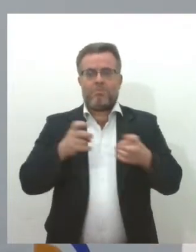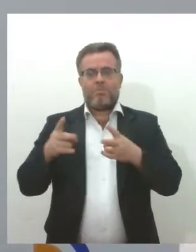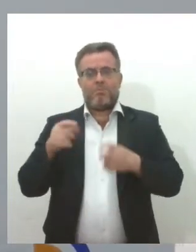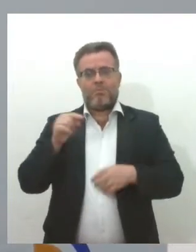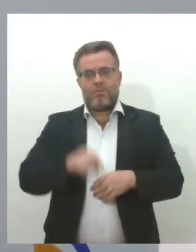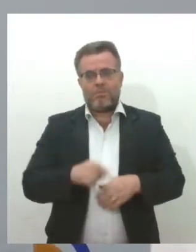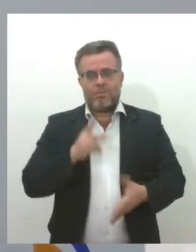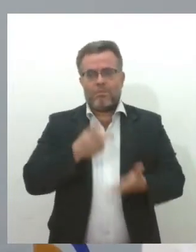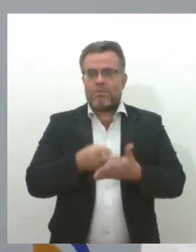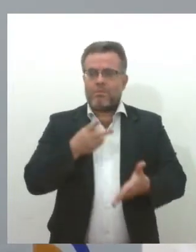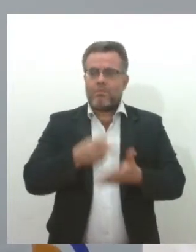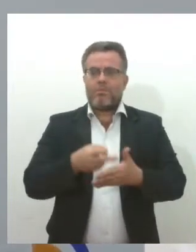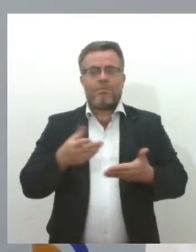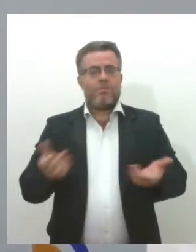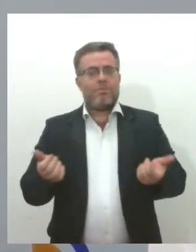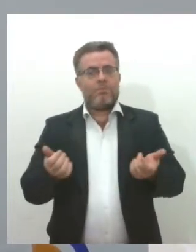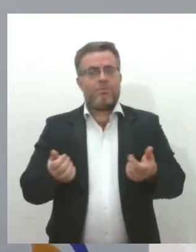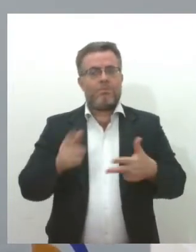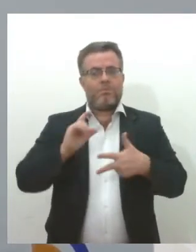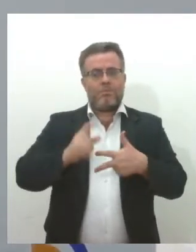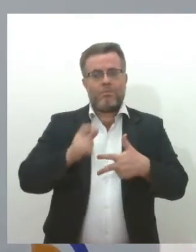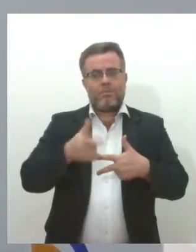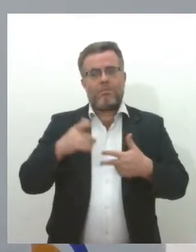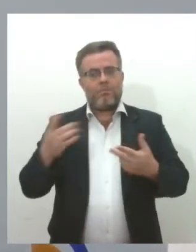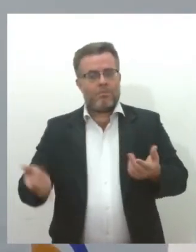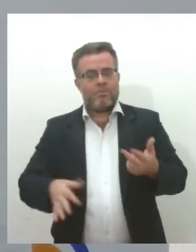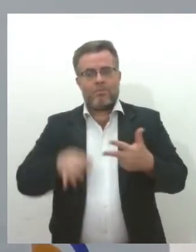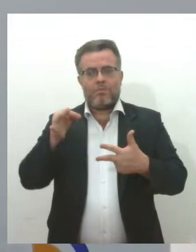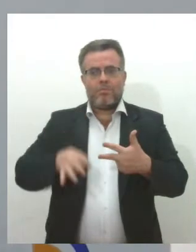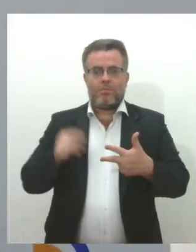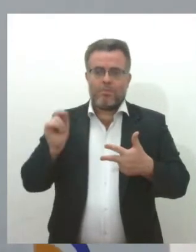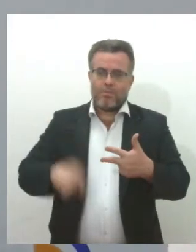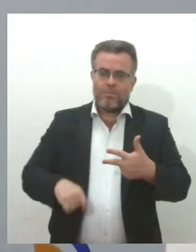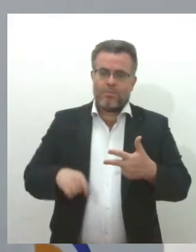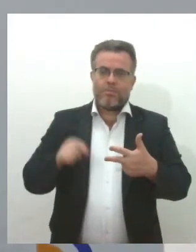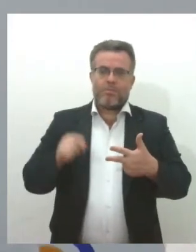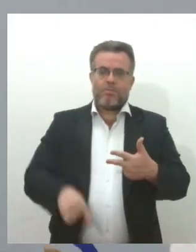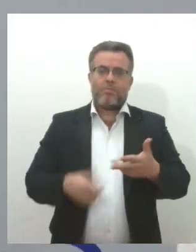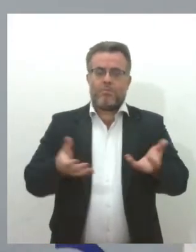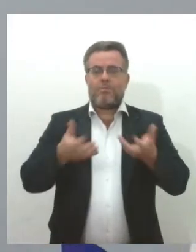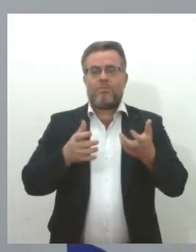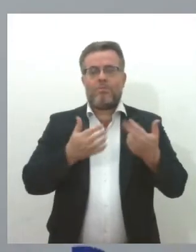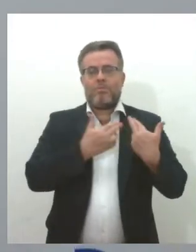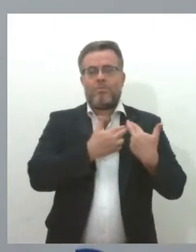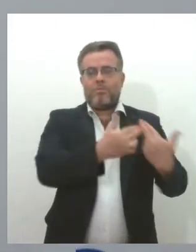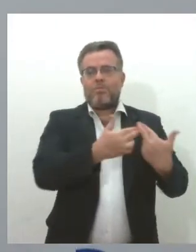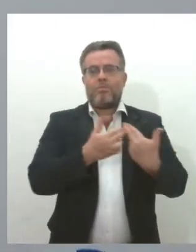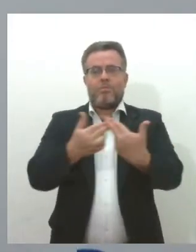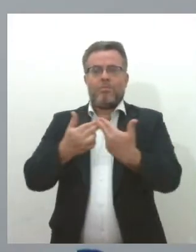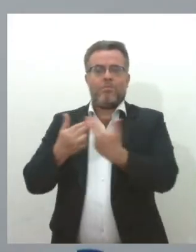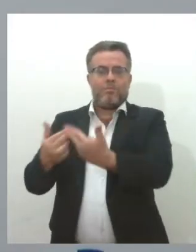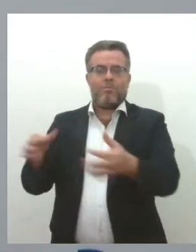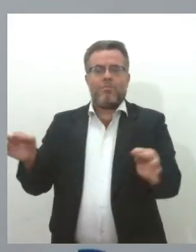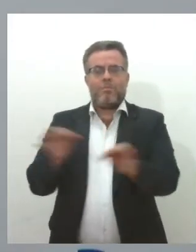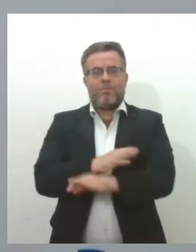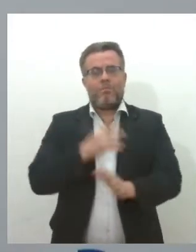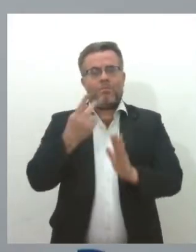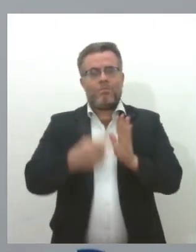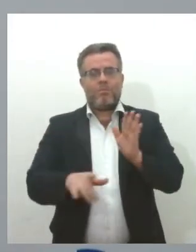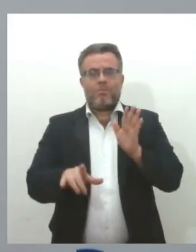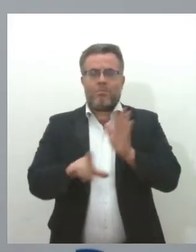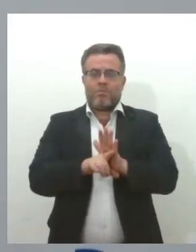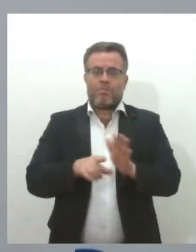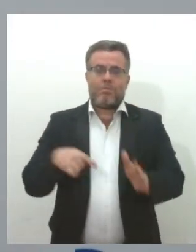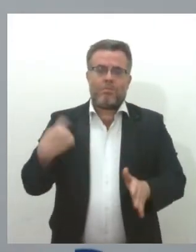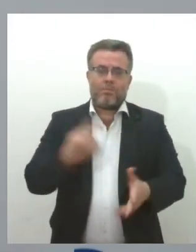cada dia que passa tanto poder executivo agora o judiciário mistério Cultural de contas querem tirar através de voz dele atribuições são